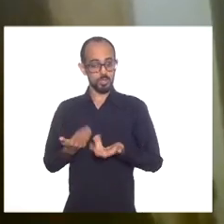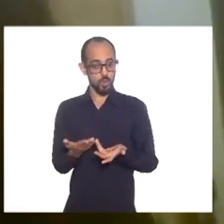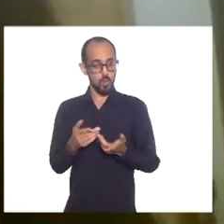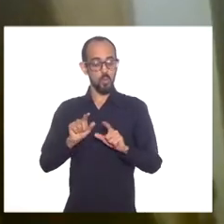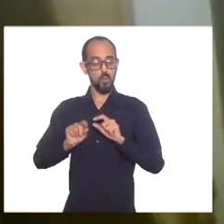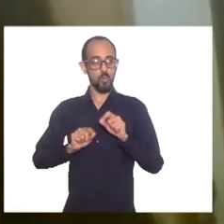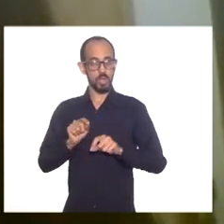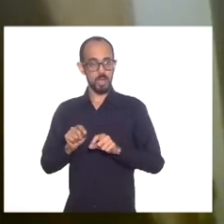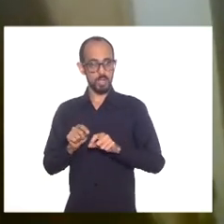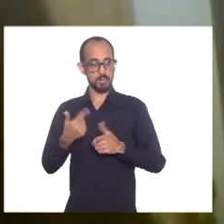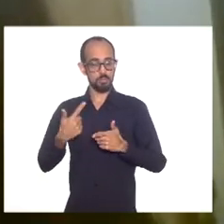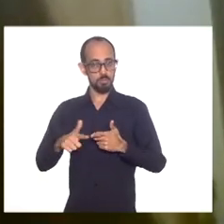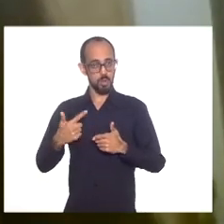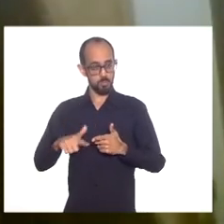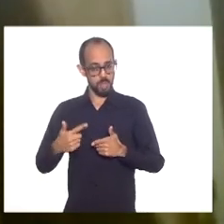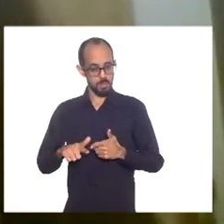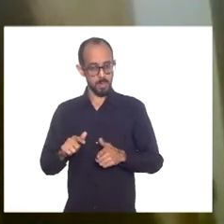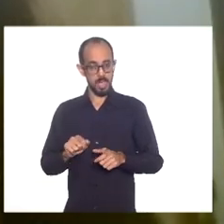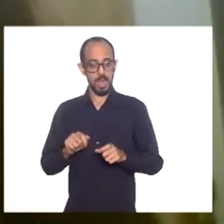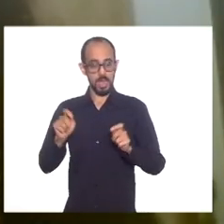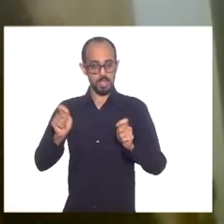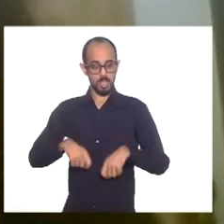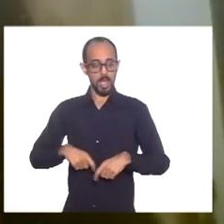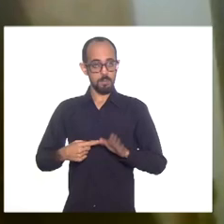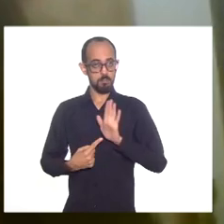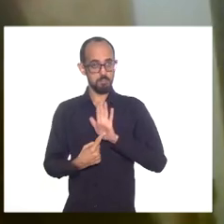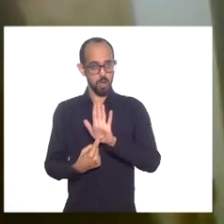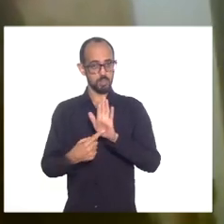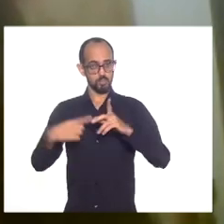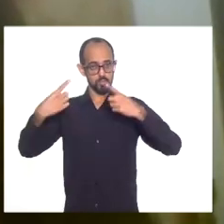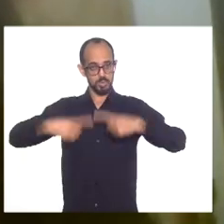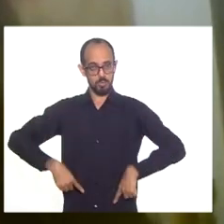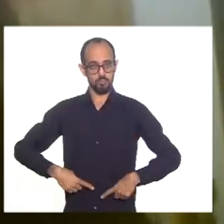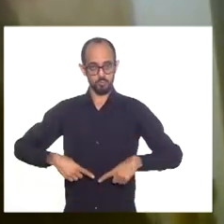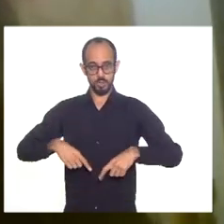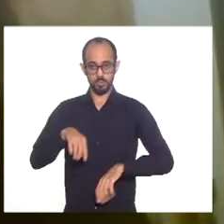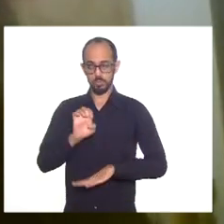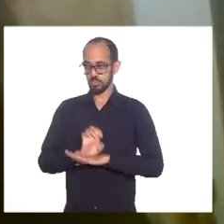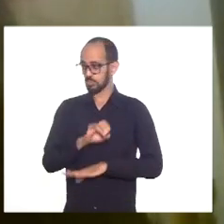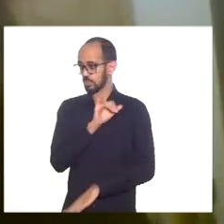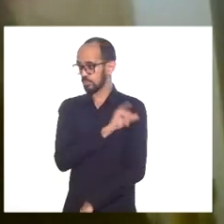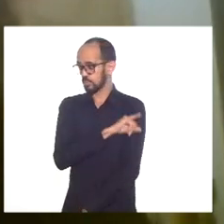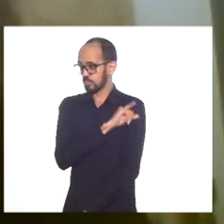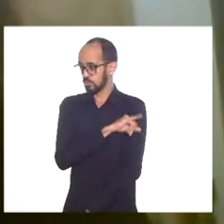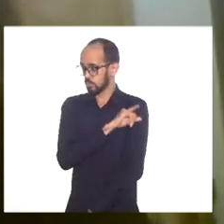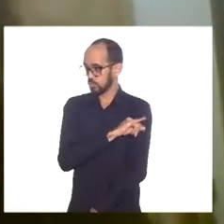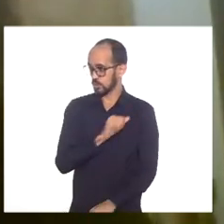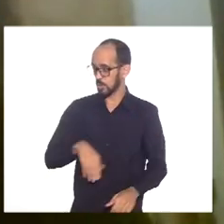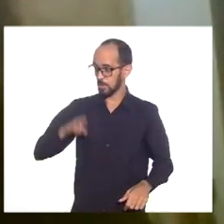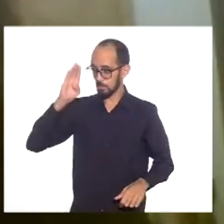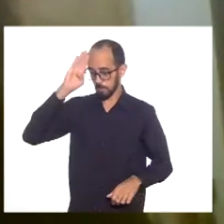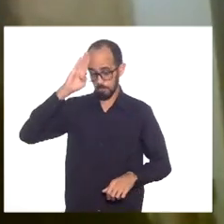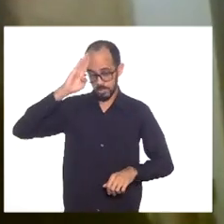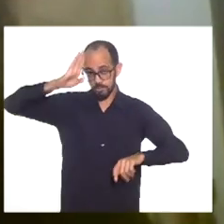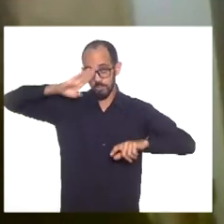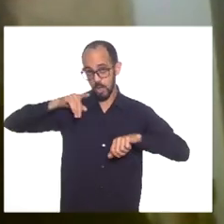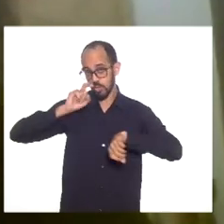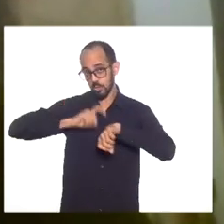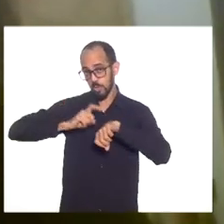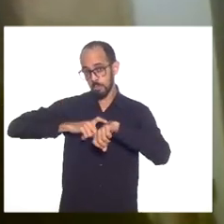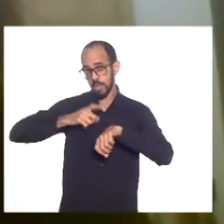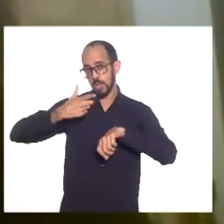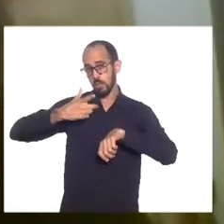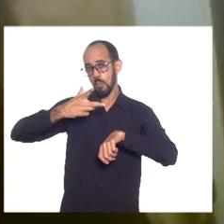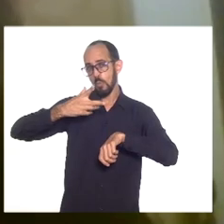essa questão, né, ela traz um desafio para o Estado do Rio de Janeiro, principalmente num momento como foi o ano